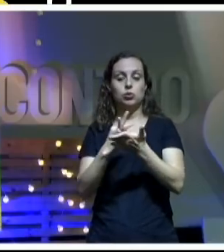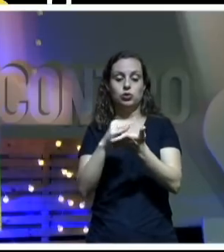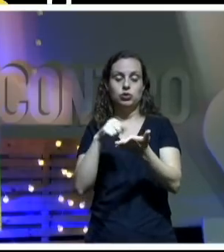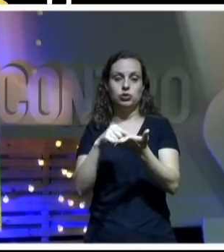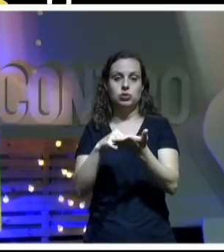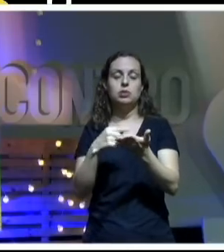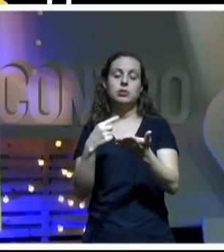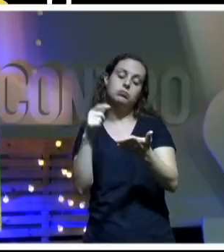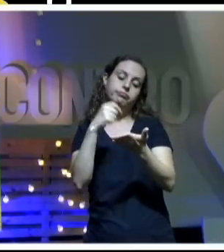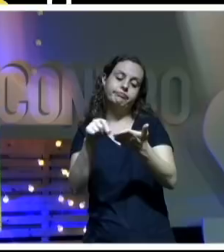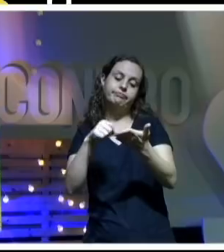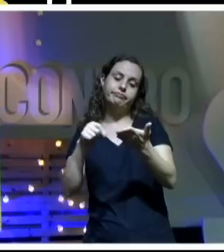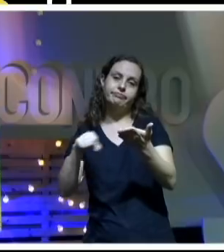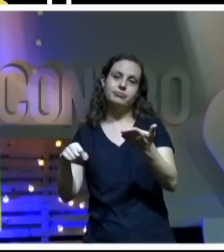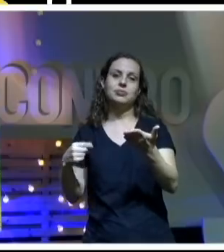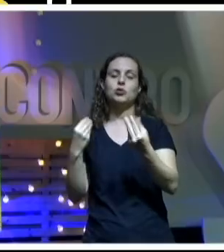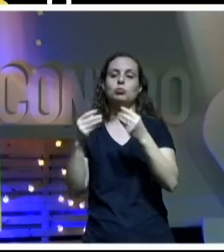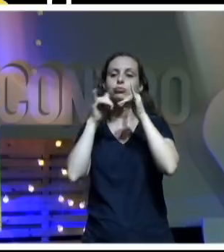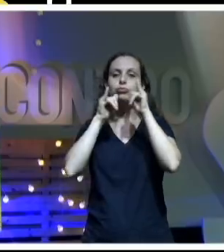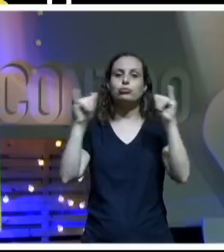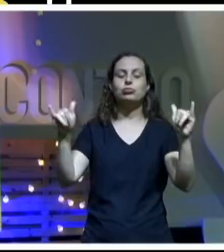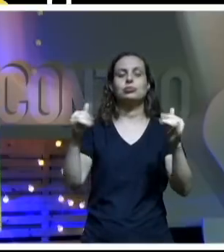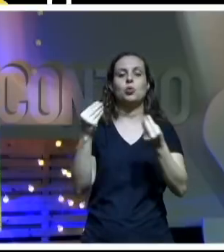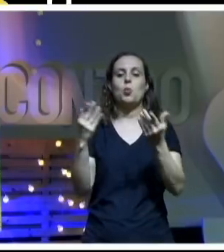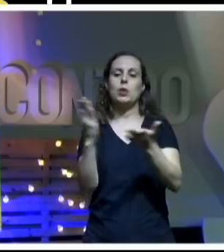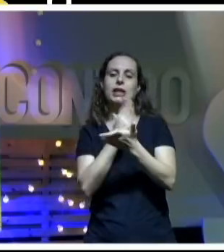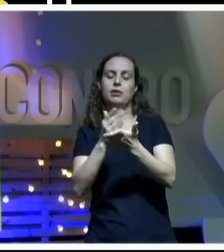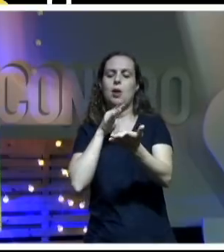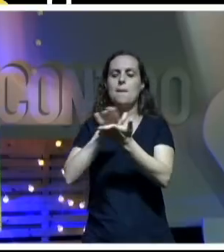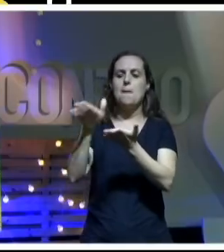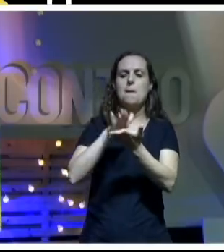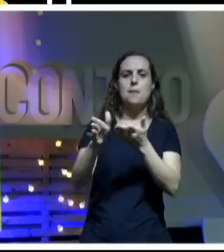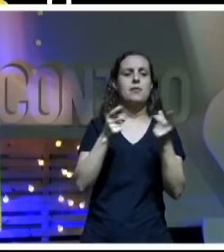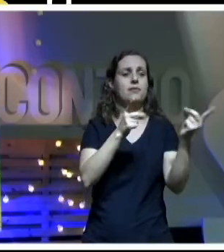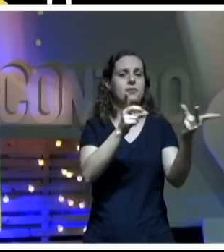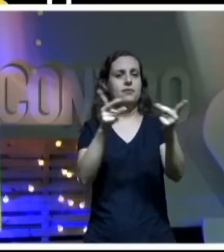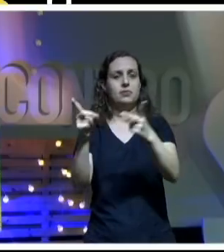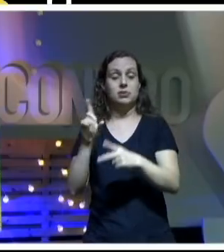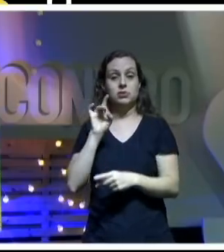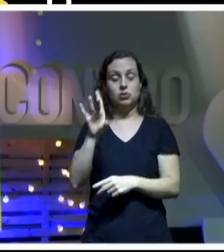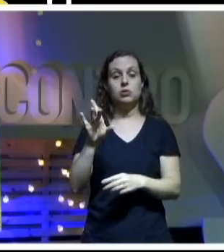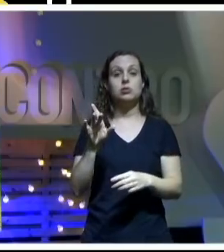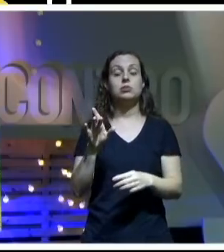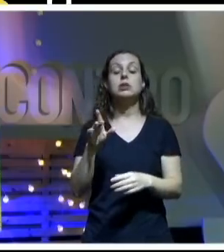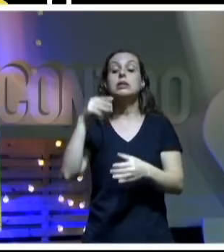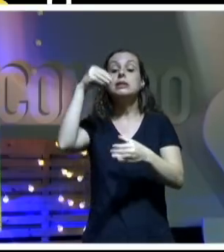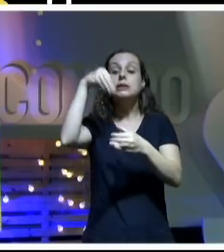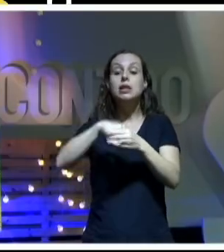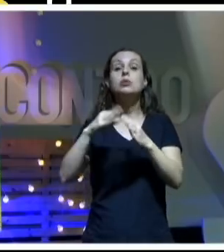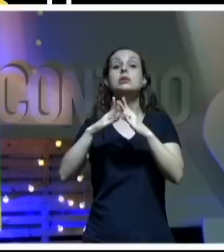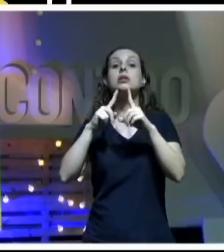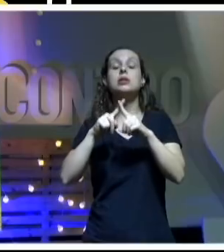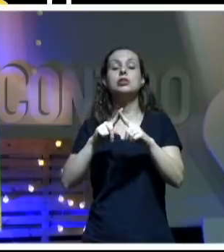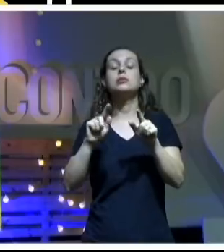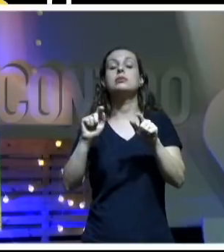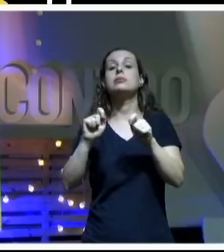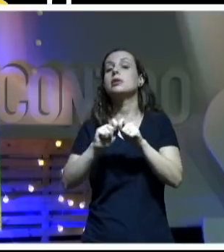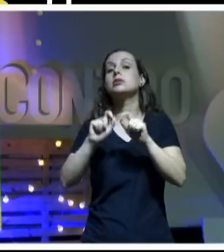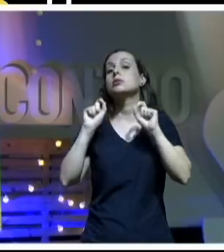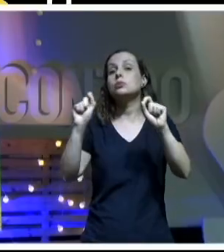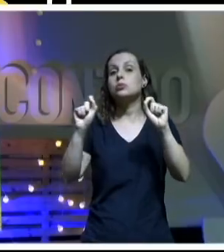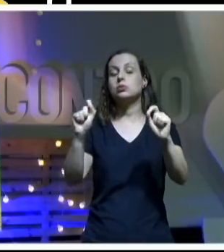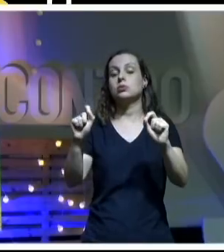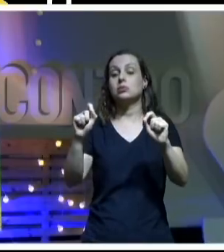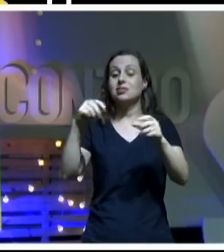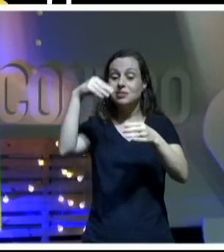em artigo publicado um livro mas que também constrói dissemina teologia para a igreja e para a igreja como um todo desde